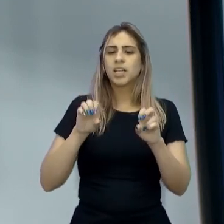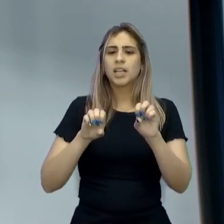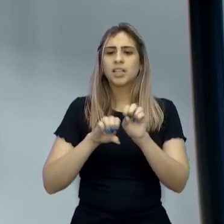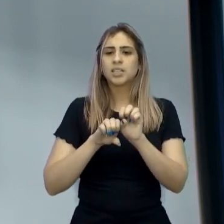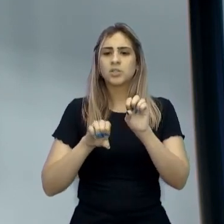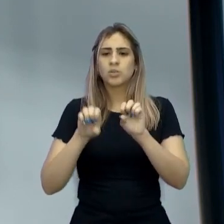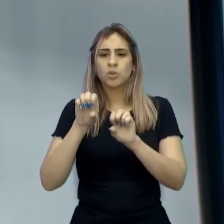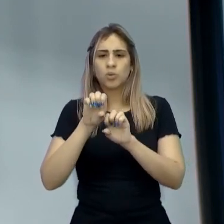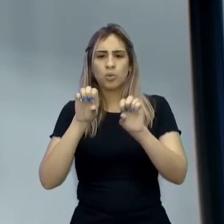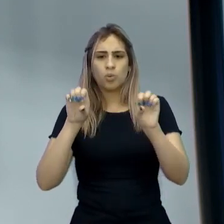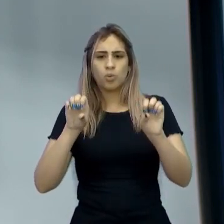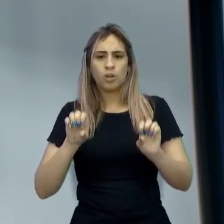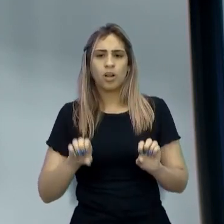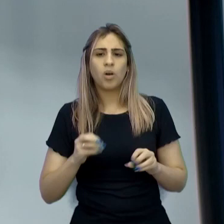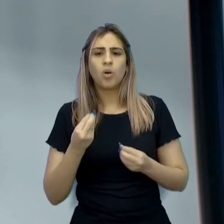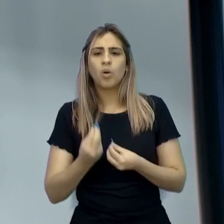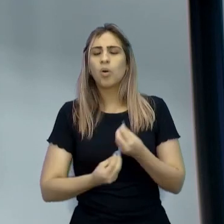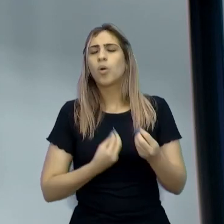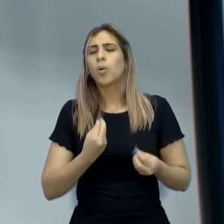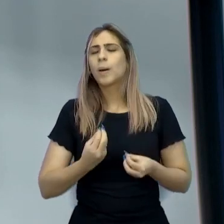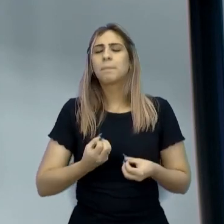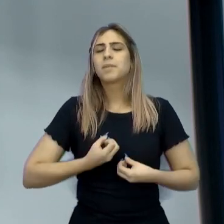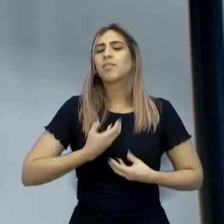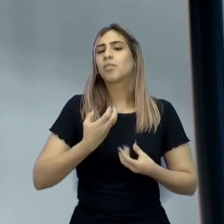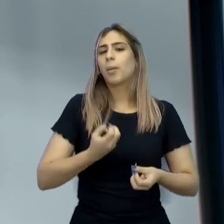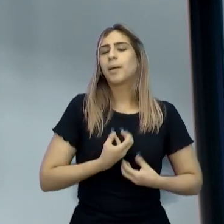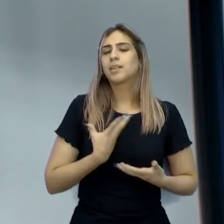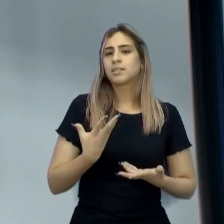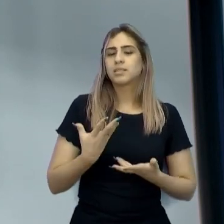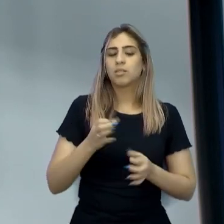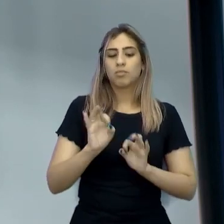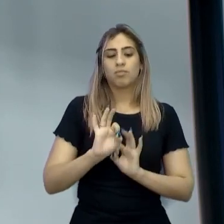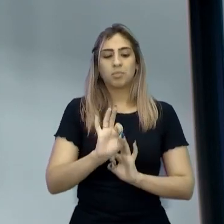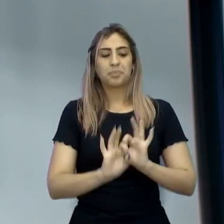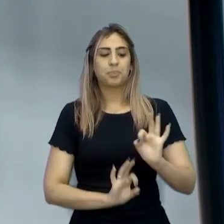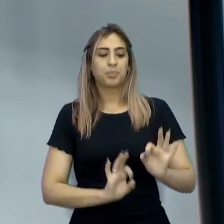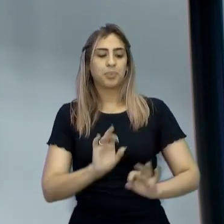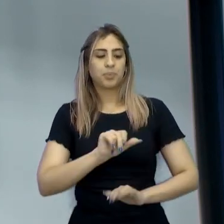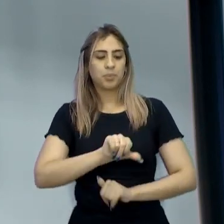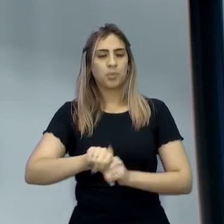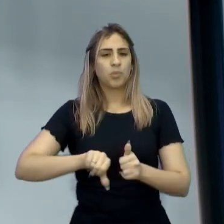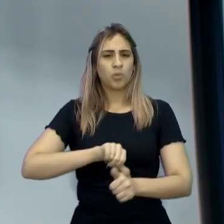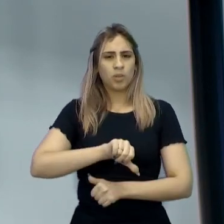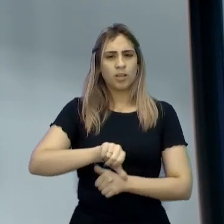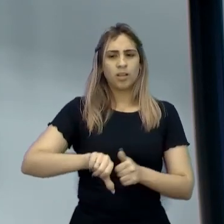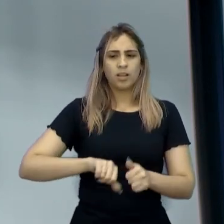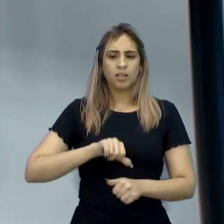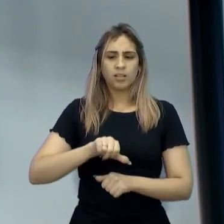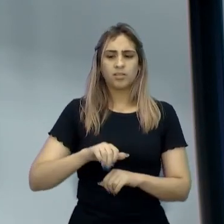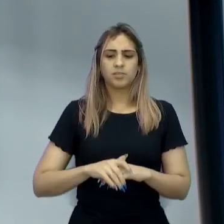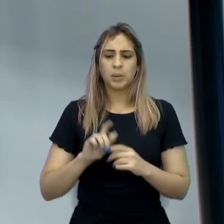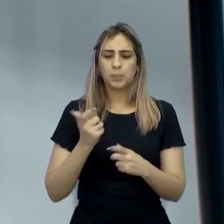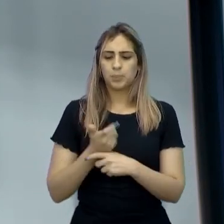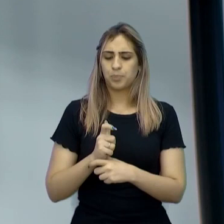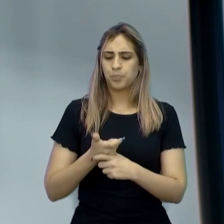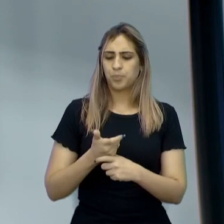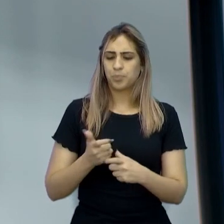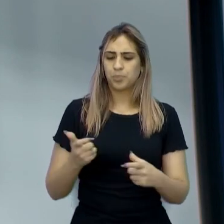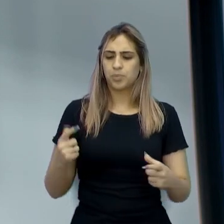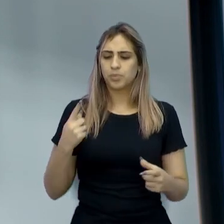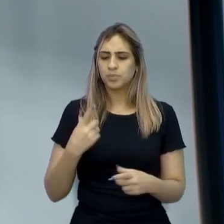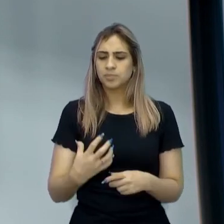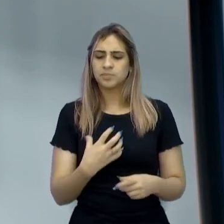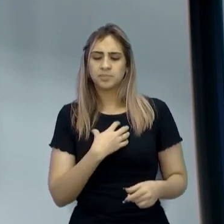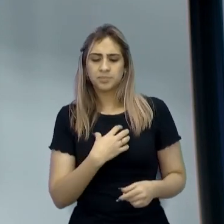estrutural de como a informação ela foi sendo mudada, né? Como ela foi crescendo de uma